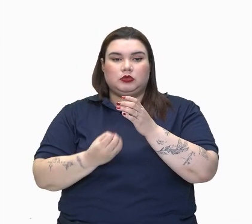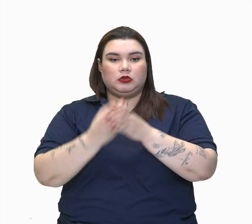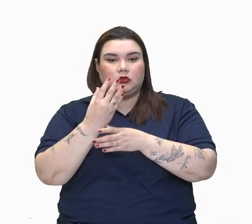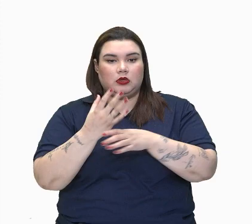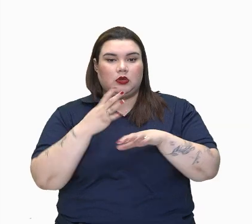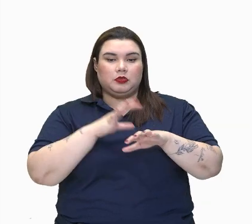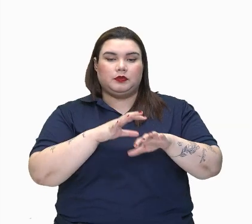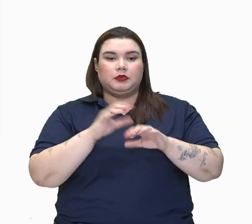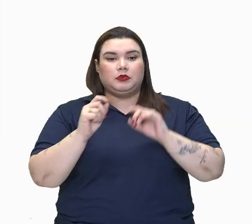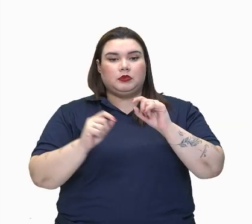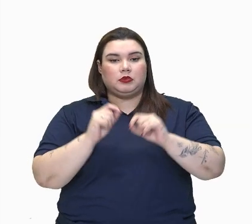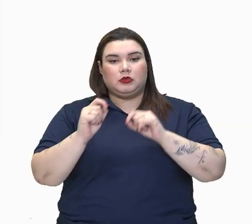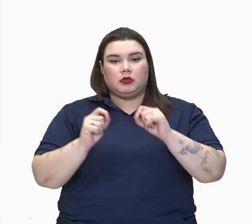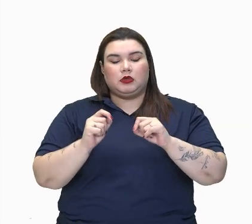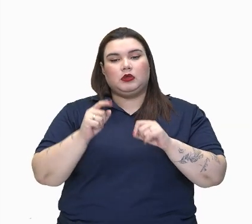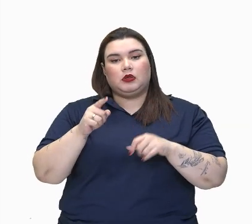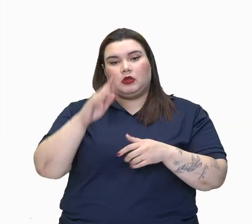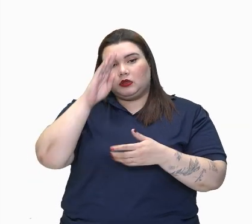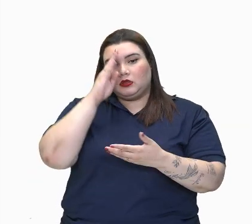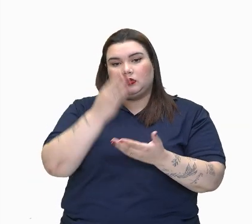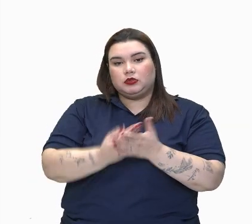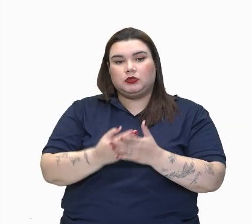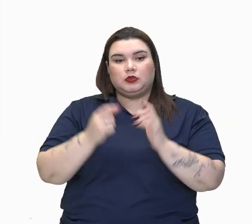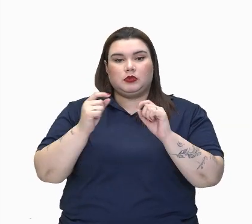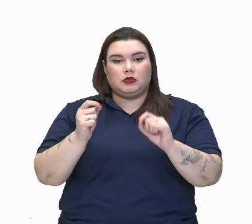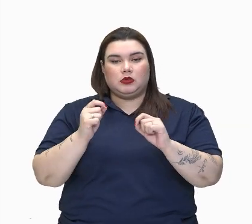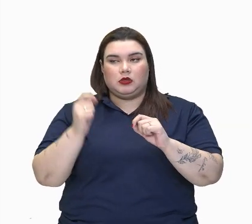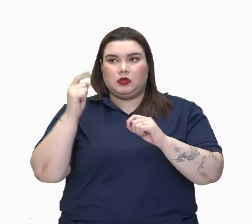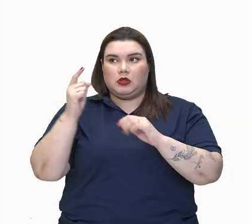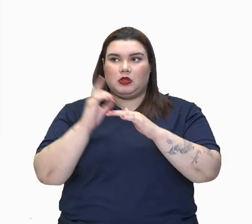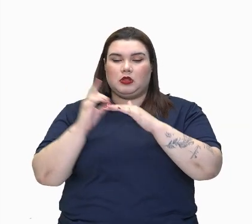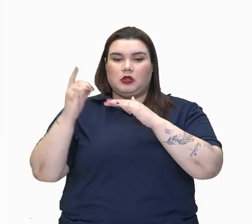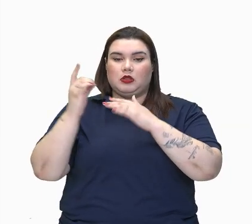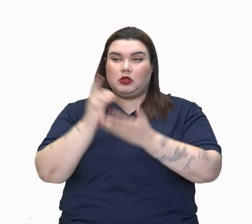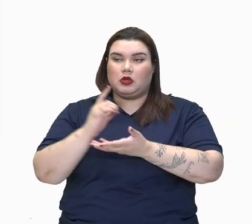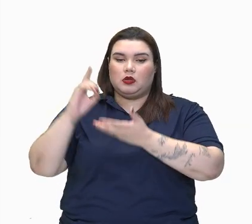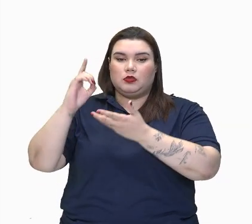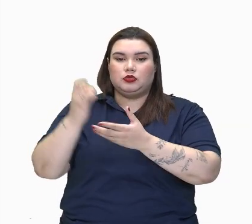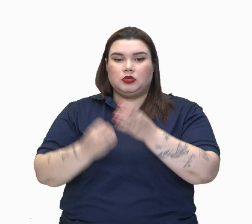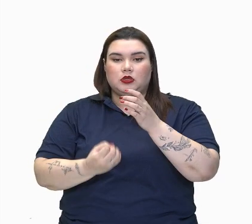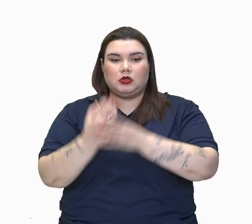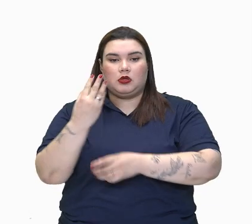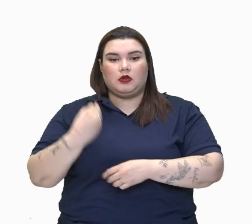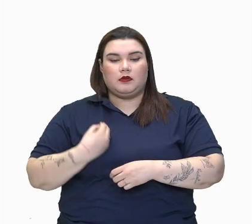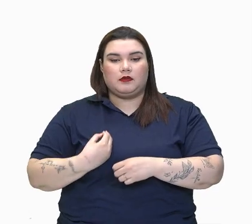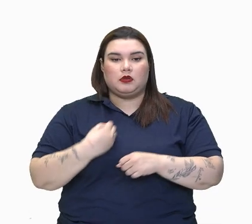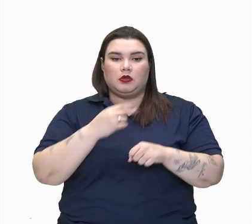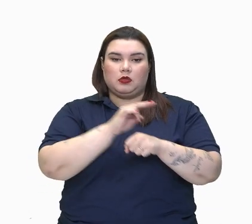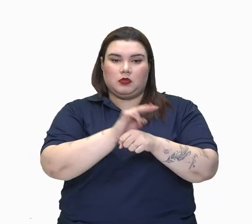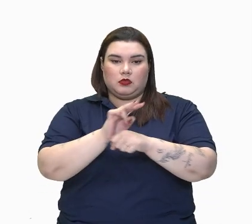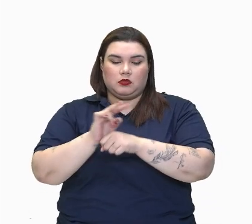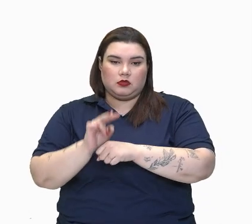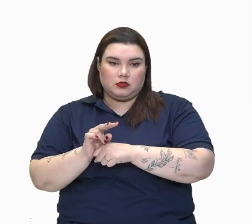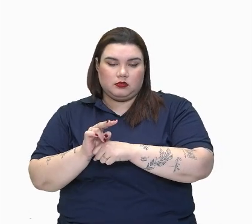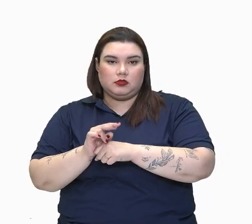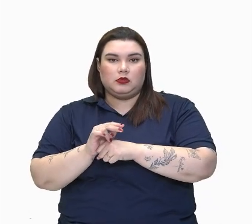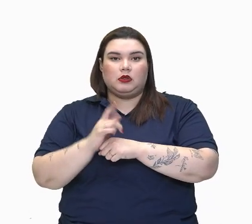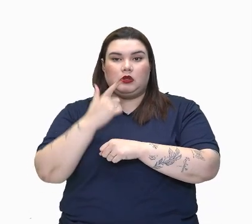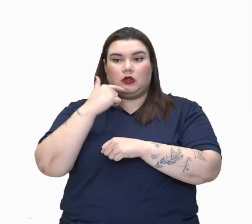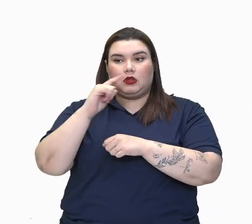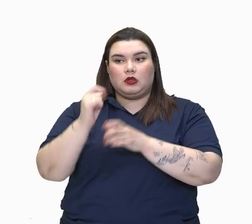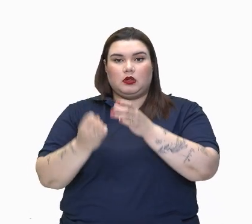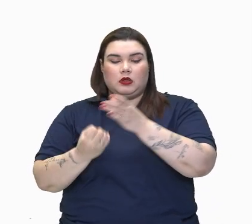implica automaticamente em uma divindade que cria a vida e zela por ela. Quem